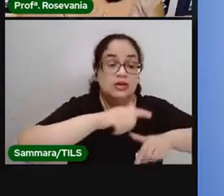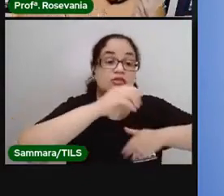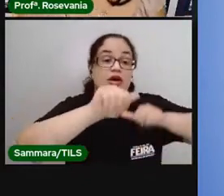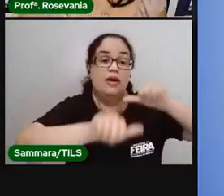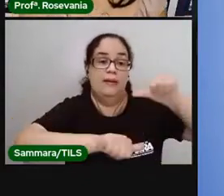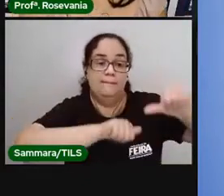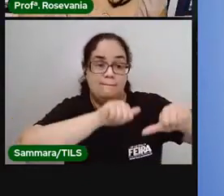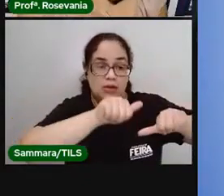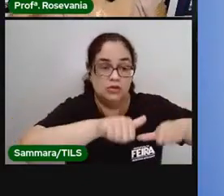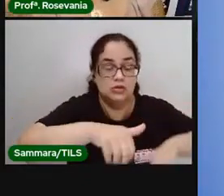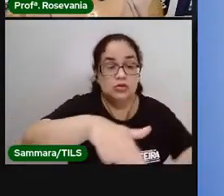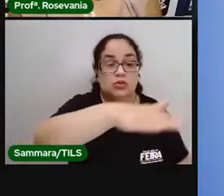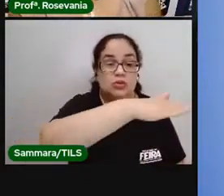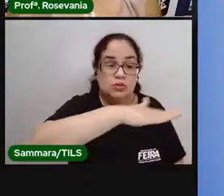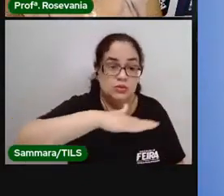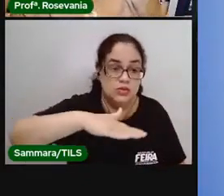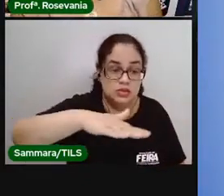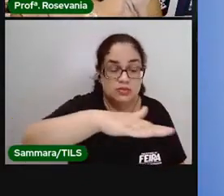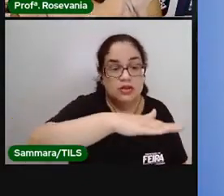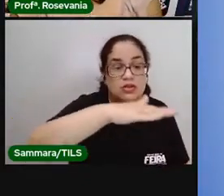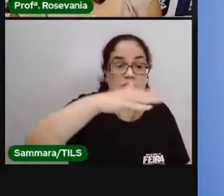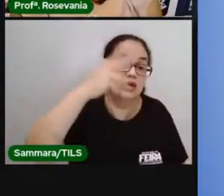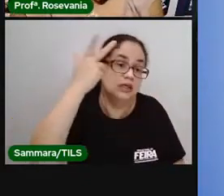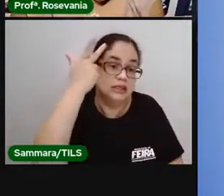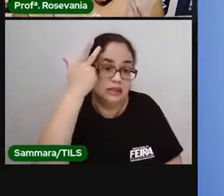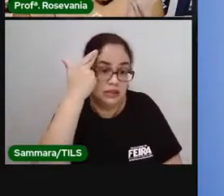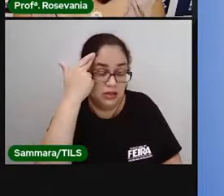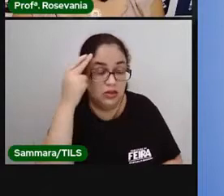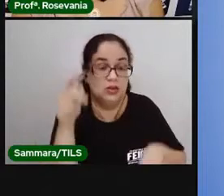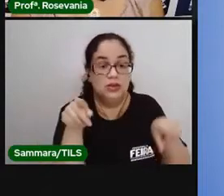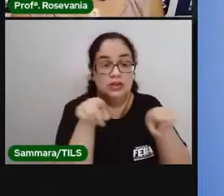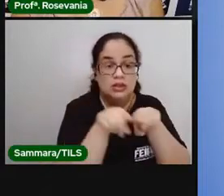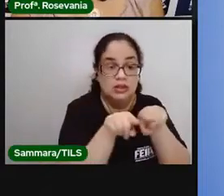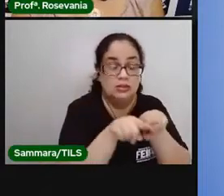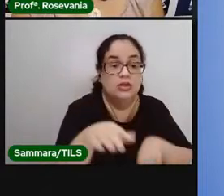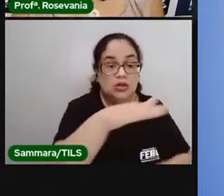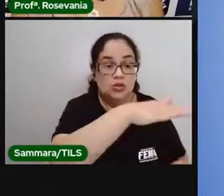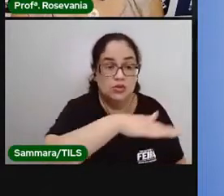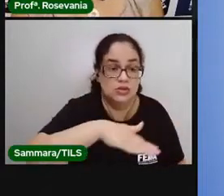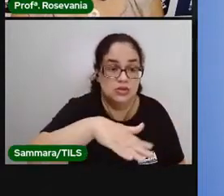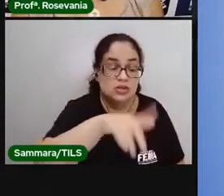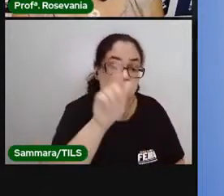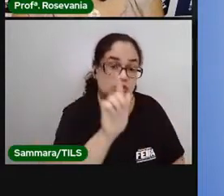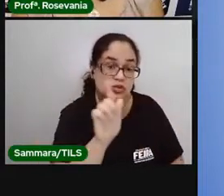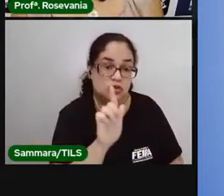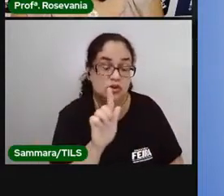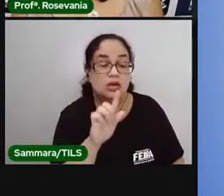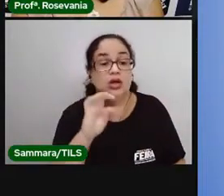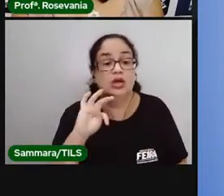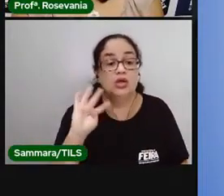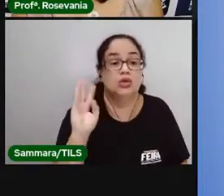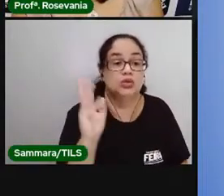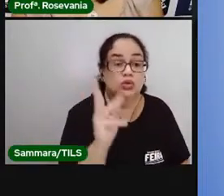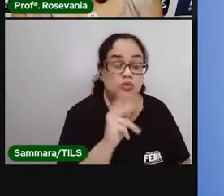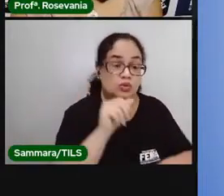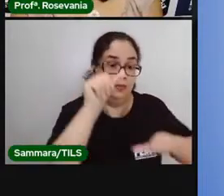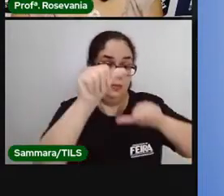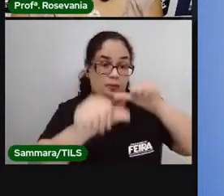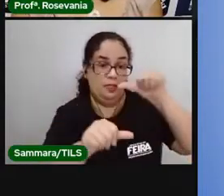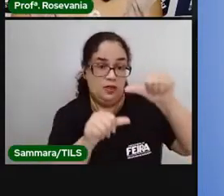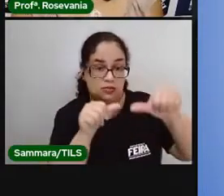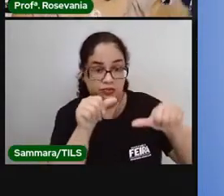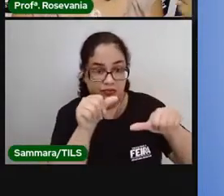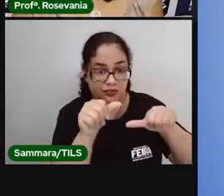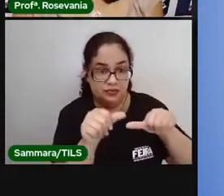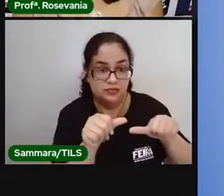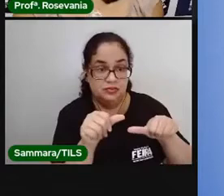modificando o espaço natural e o espaço geográfico, né? Por si, todas essas transformações,